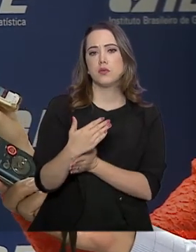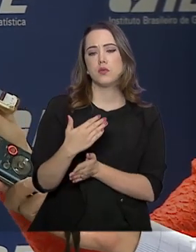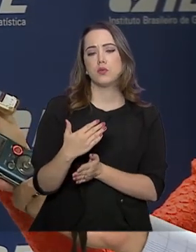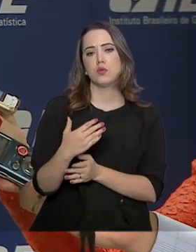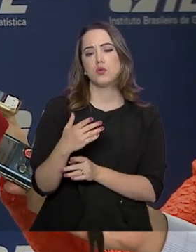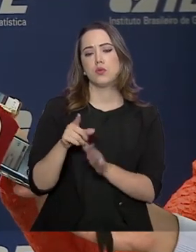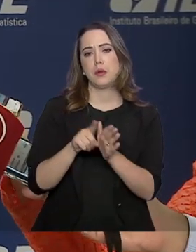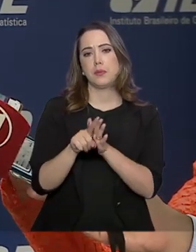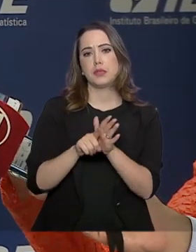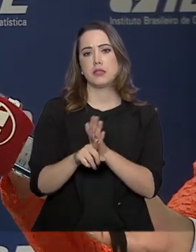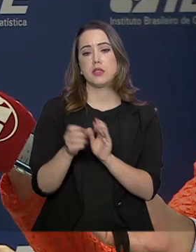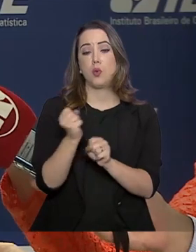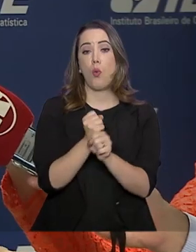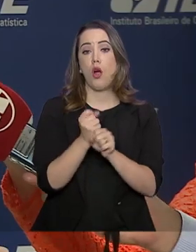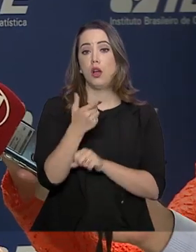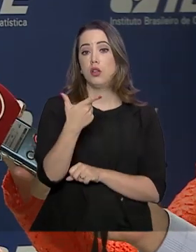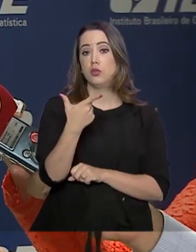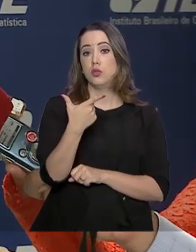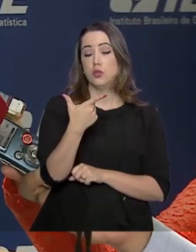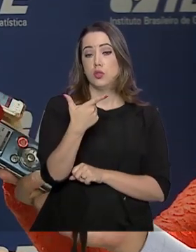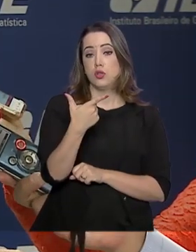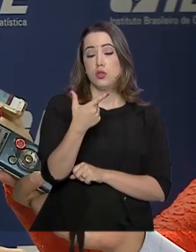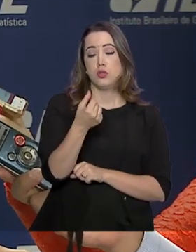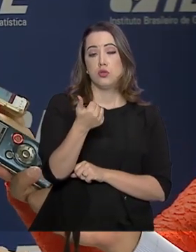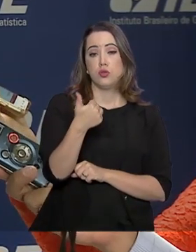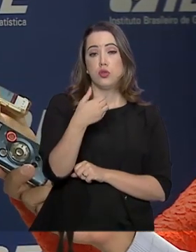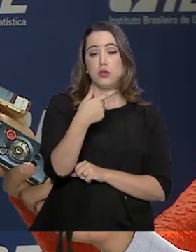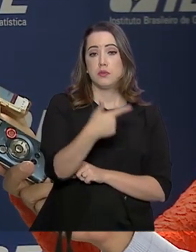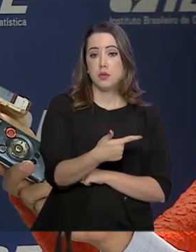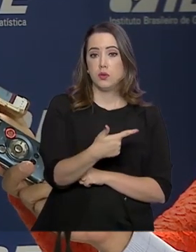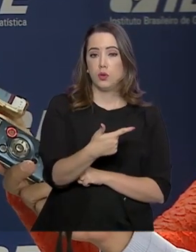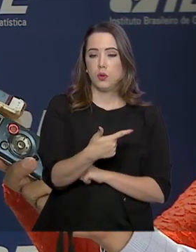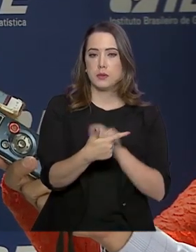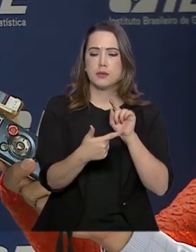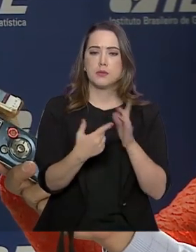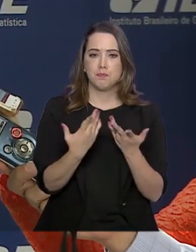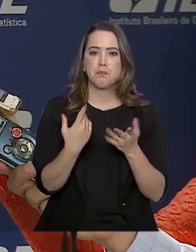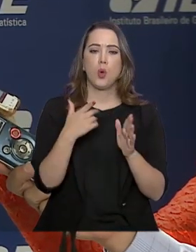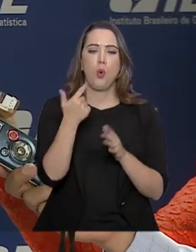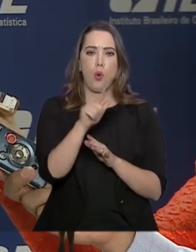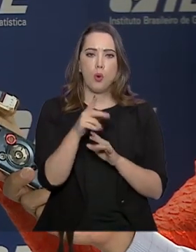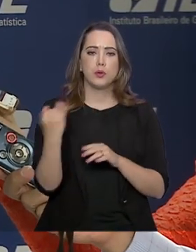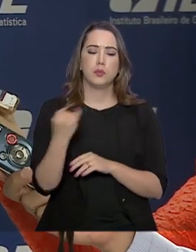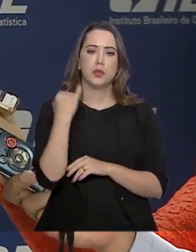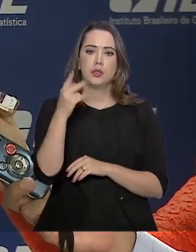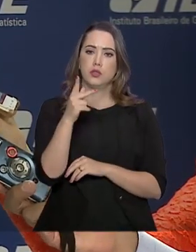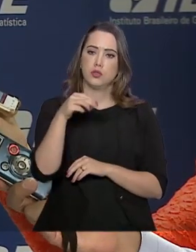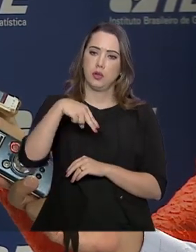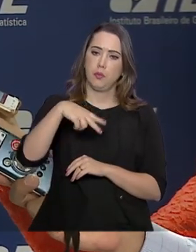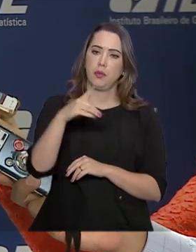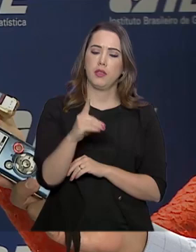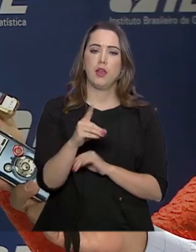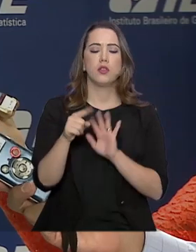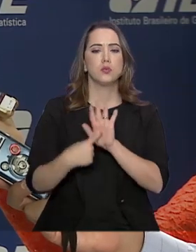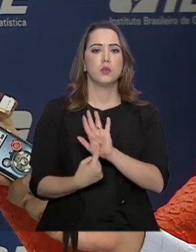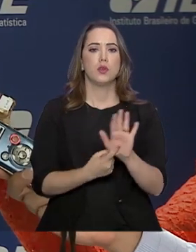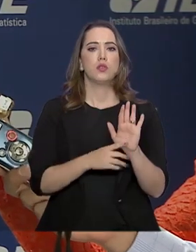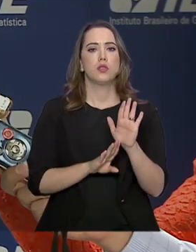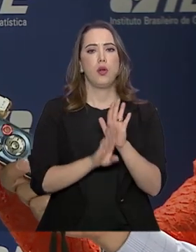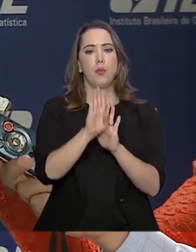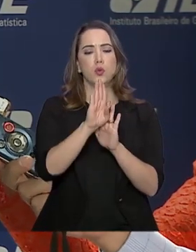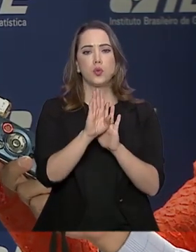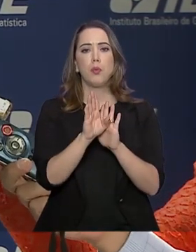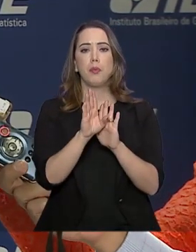2012. O outro destaque que a PNAD contínua do IBGE traz é o aumento expressivo da carteira de trabalho na